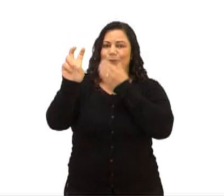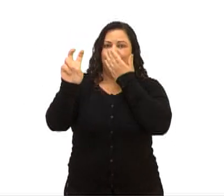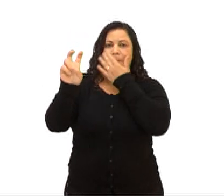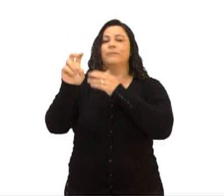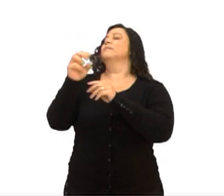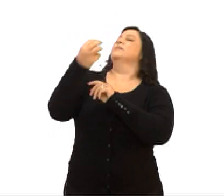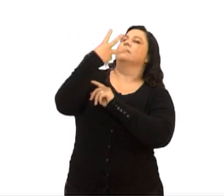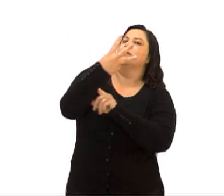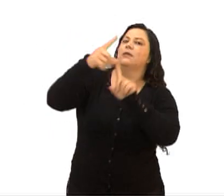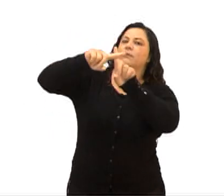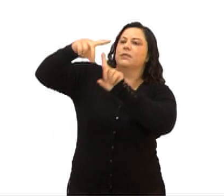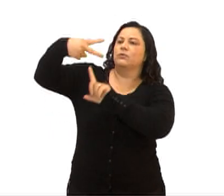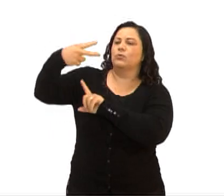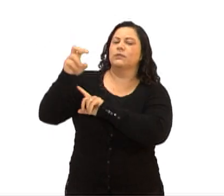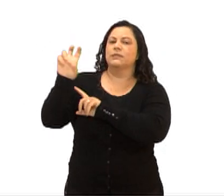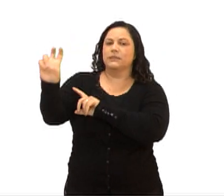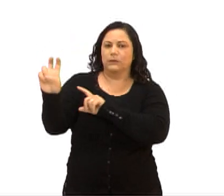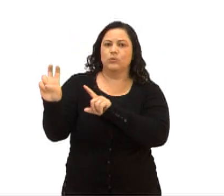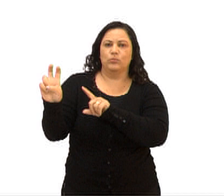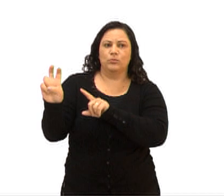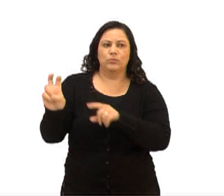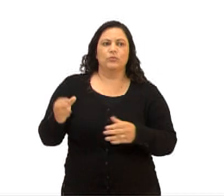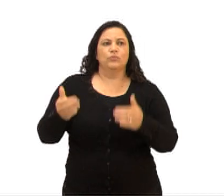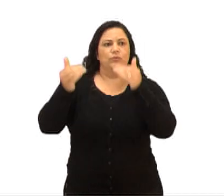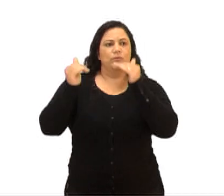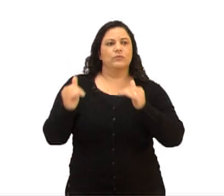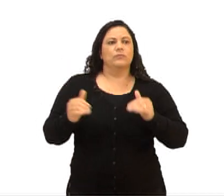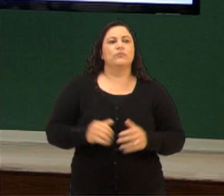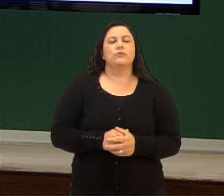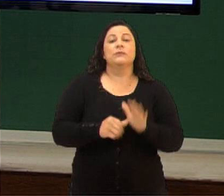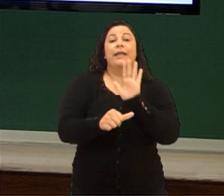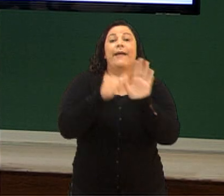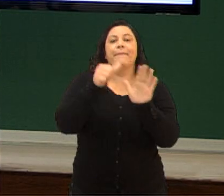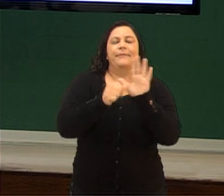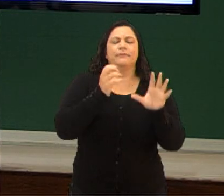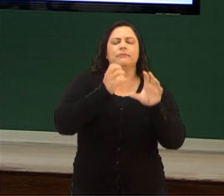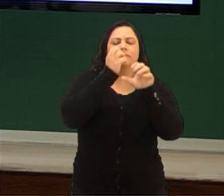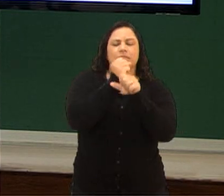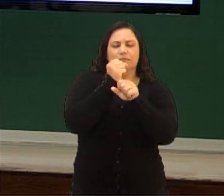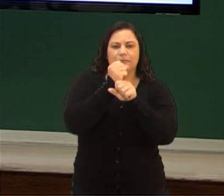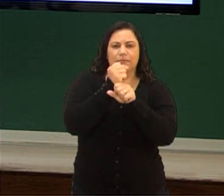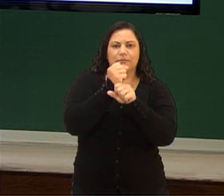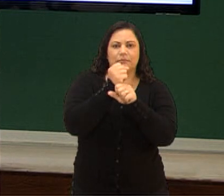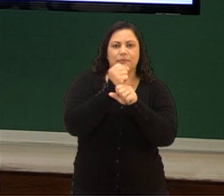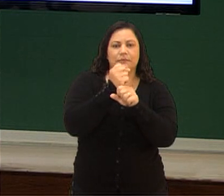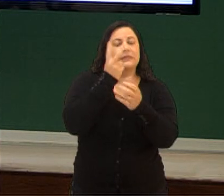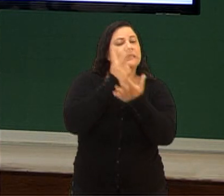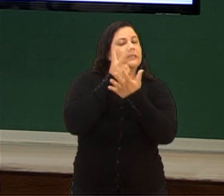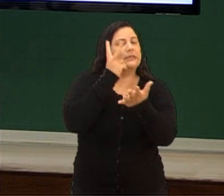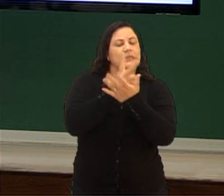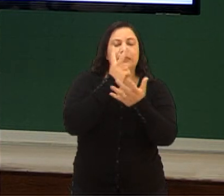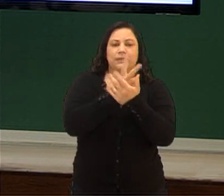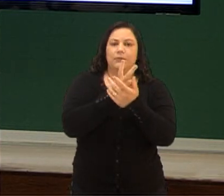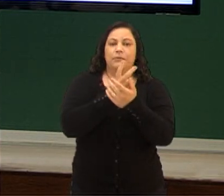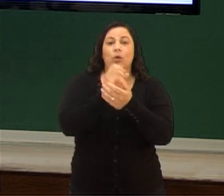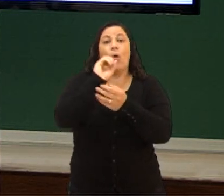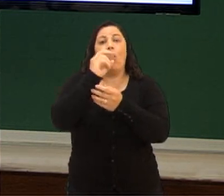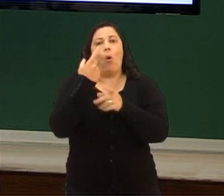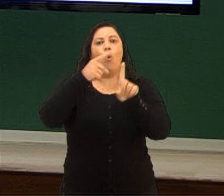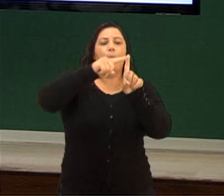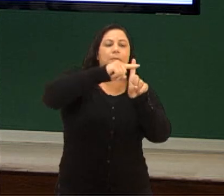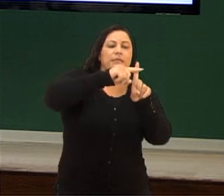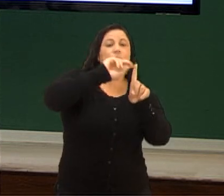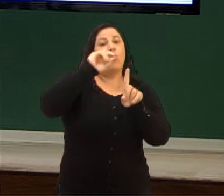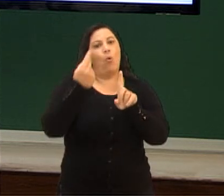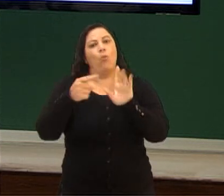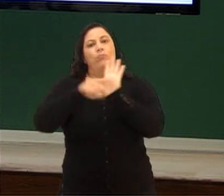1 elevado a 5 é menos 1. Essa primeira conta, pessoal, é sempre para deixar um positivo ou um negativo, tá? Ou vai ser